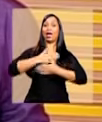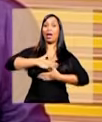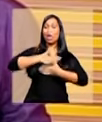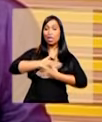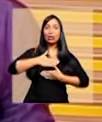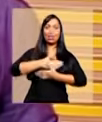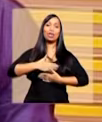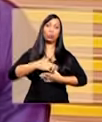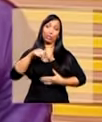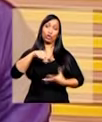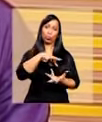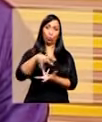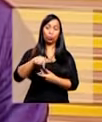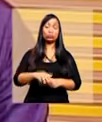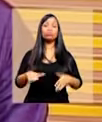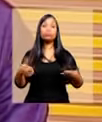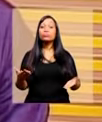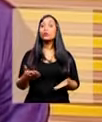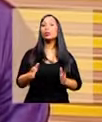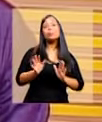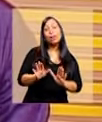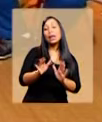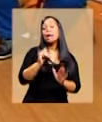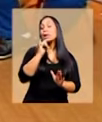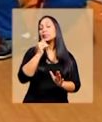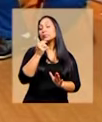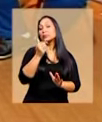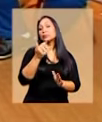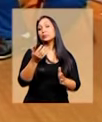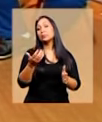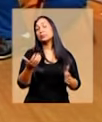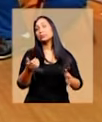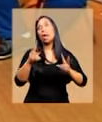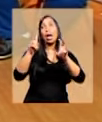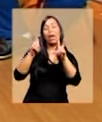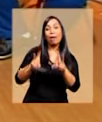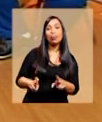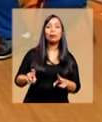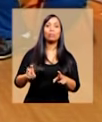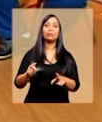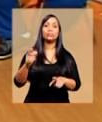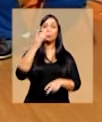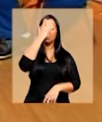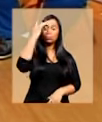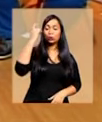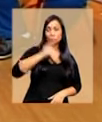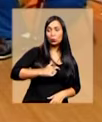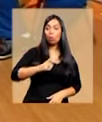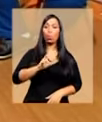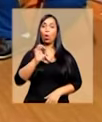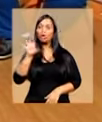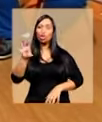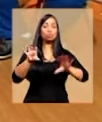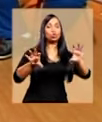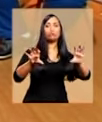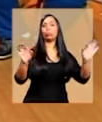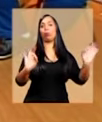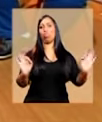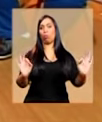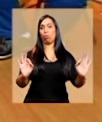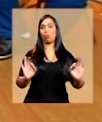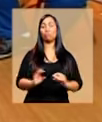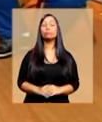em termos justamente de humanidade. Mas isso não envolve justamente a questão de ser desta ou daquela